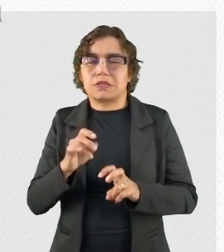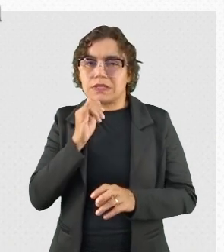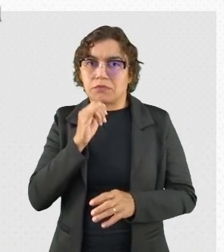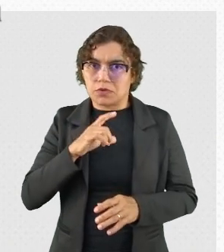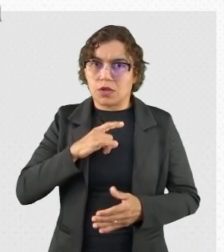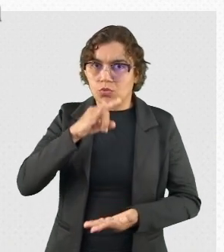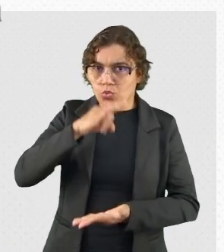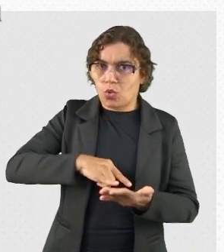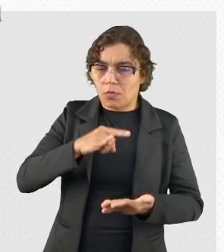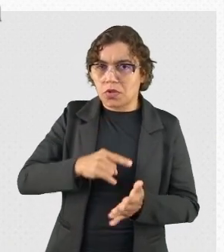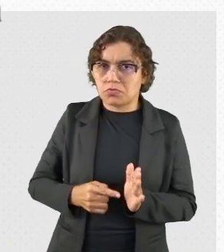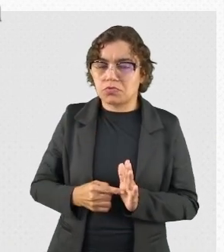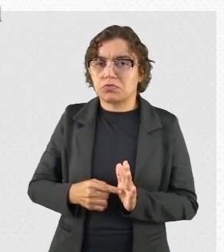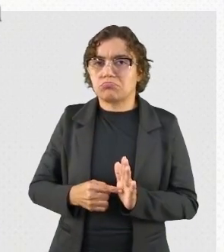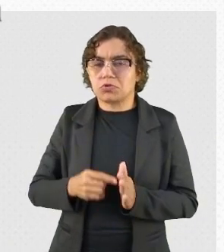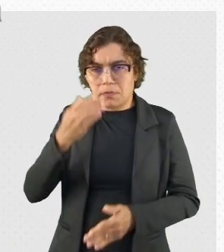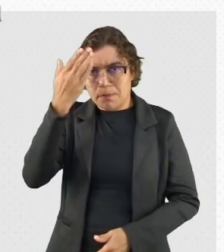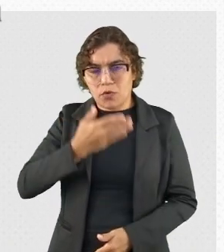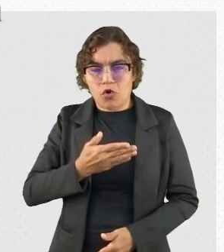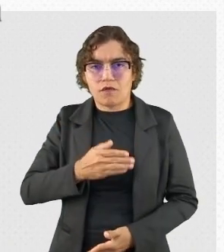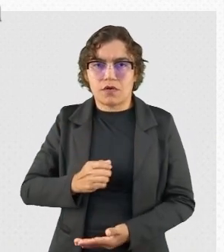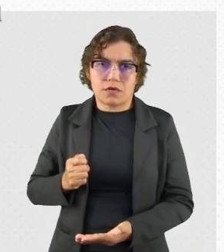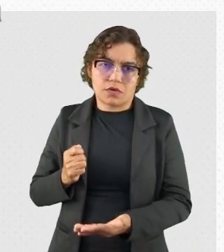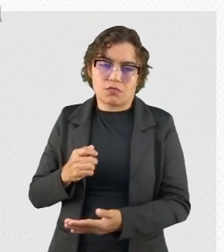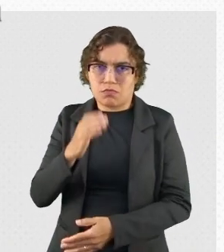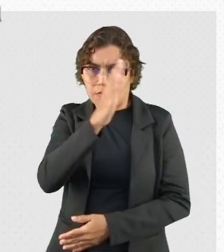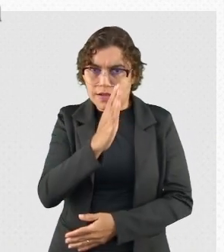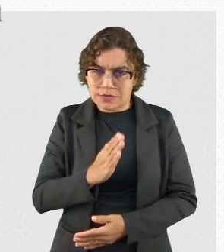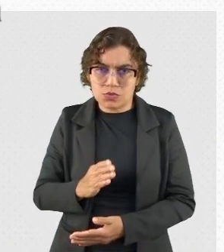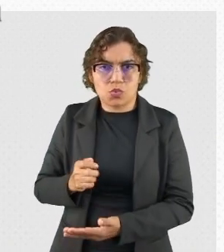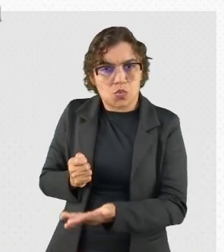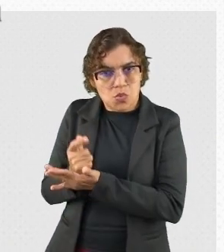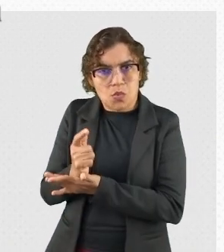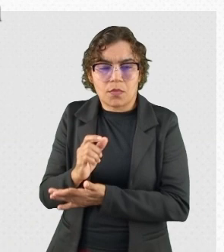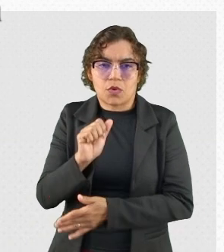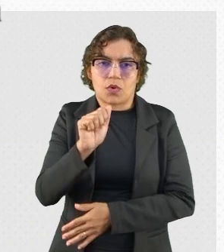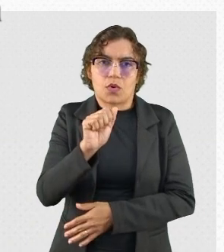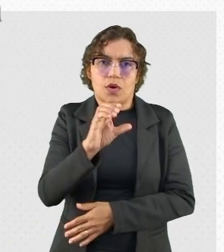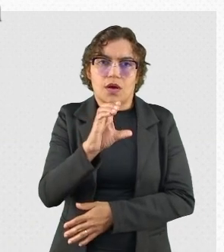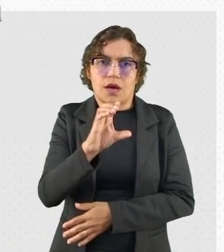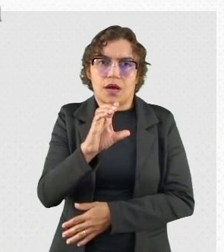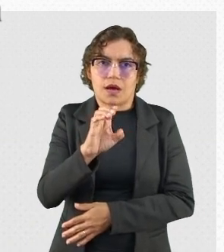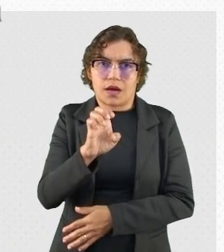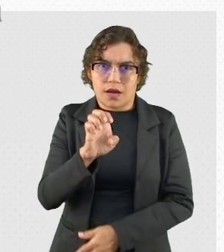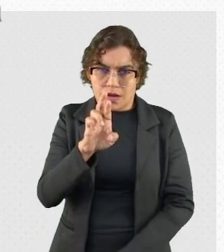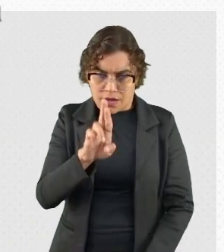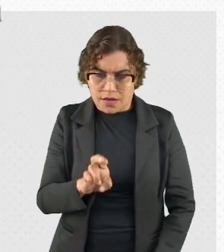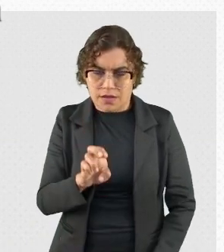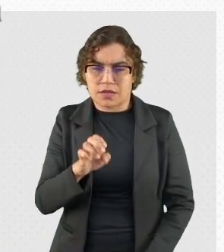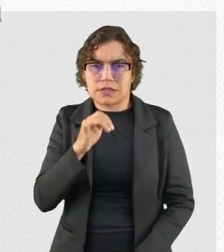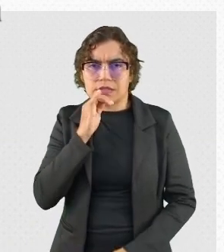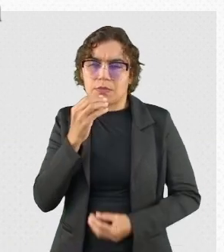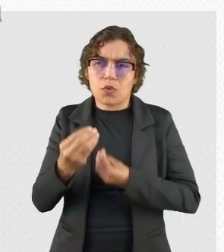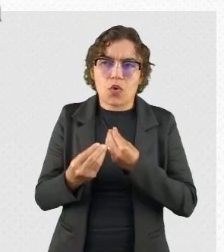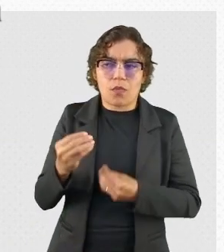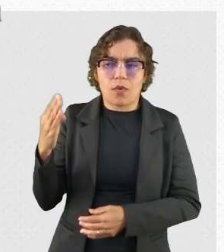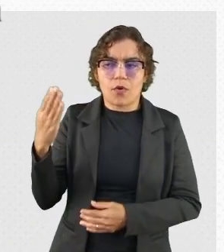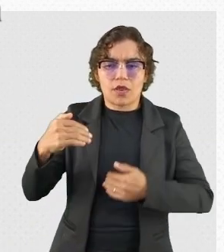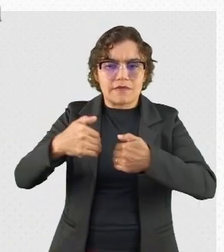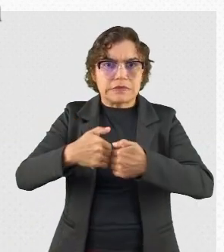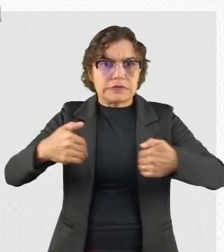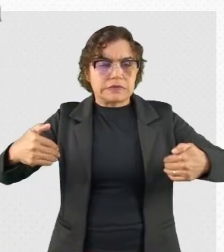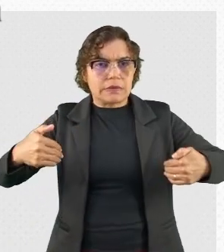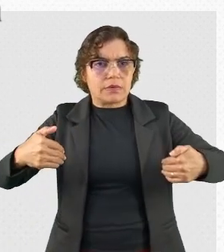desse Tratado de Petrópolis. Só que há, claro, esse movimento, essa Revolução Acreana, de separação territorial da Bolívia. Então,